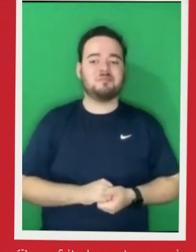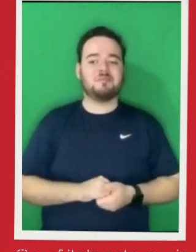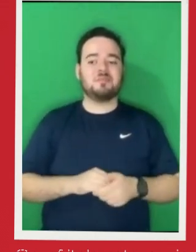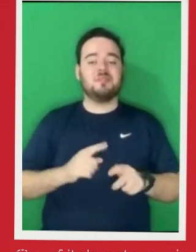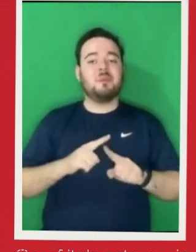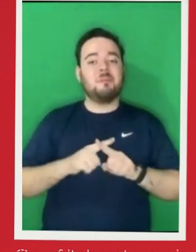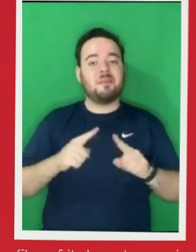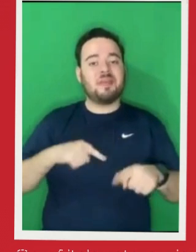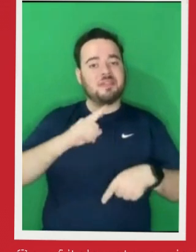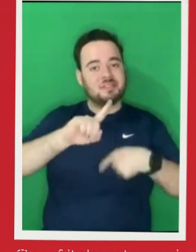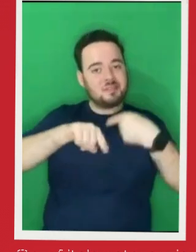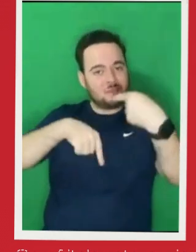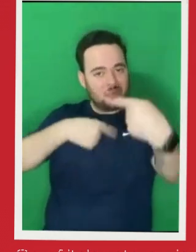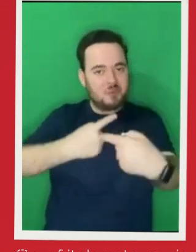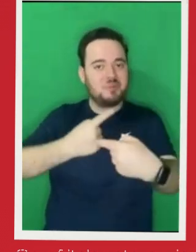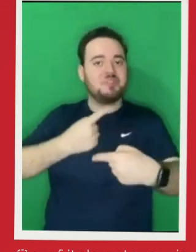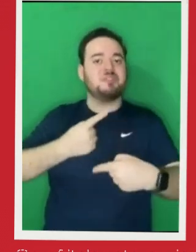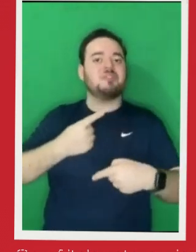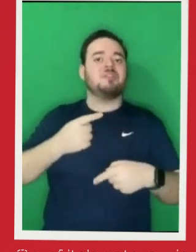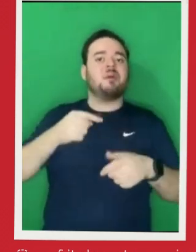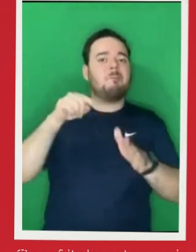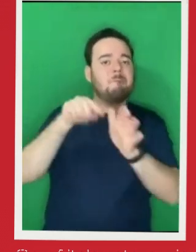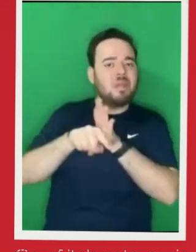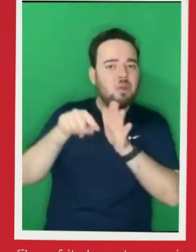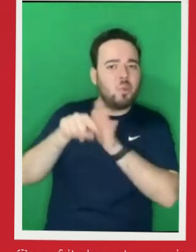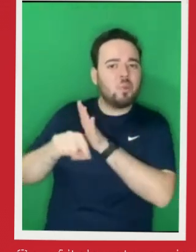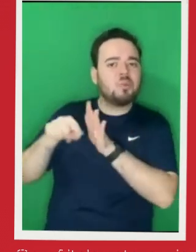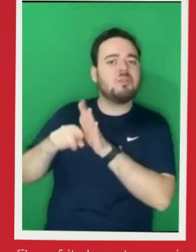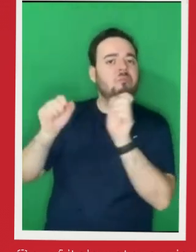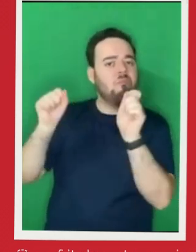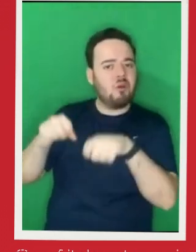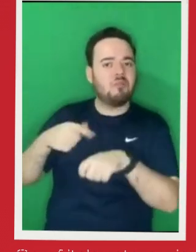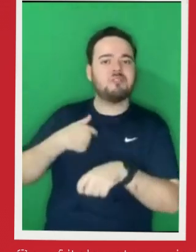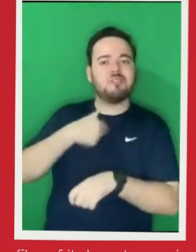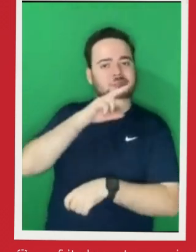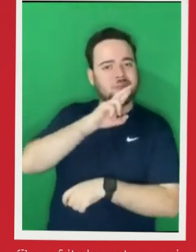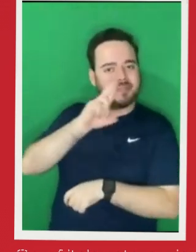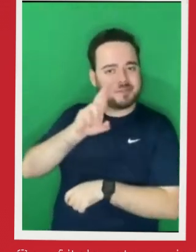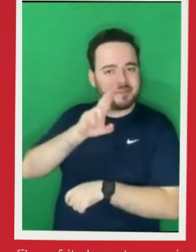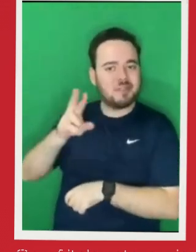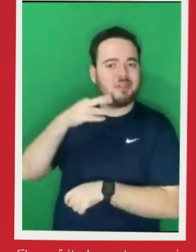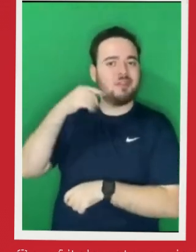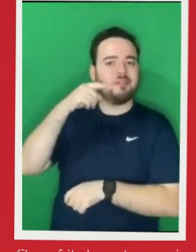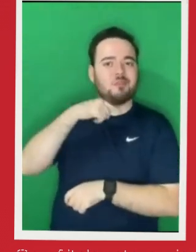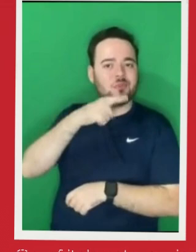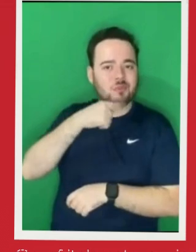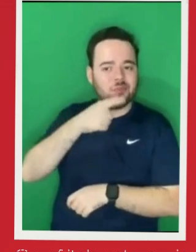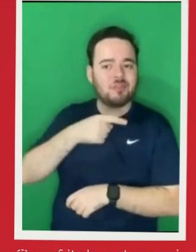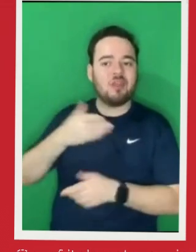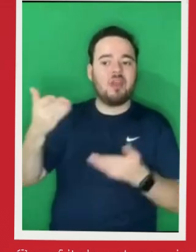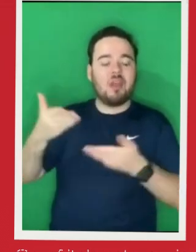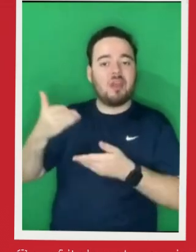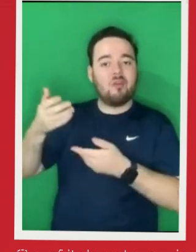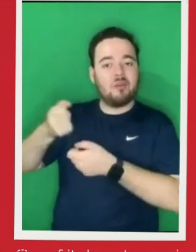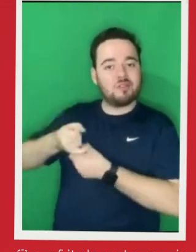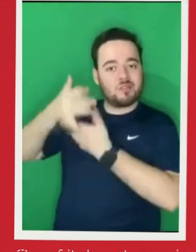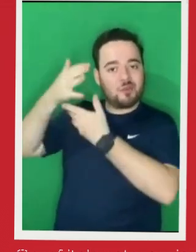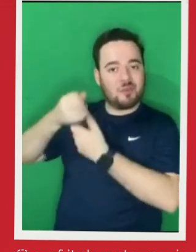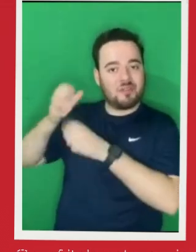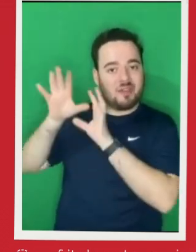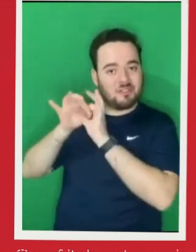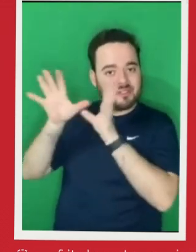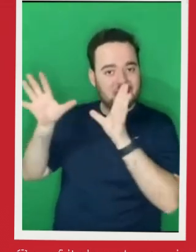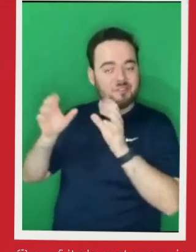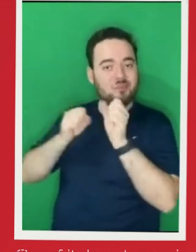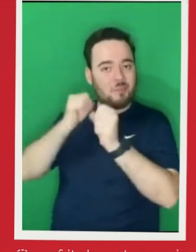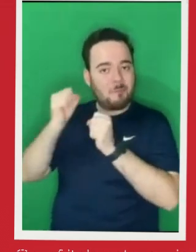vou estar aqui nos próximos dias para responder perguntas, para responder inquietações que vocês têm. Está aberto para vocês me perguntarem